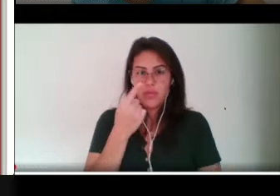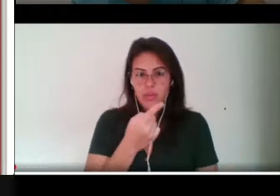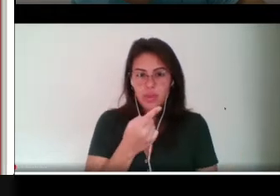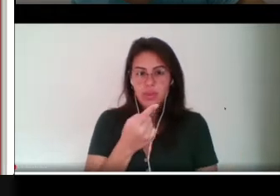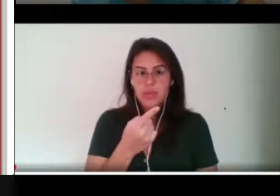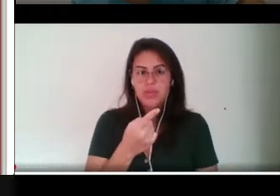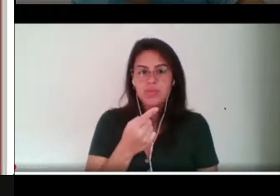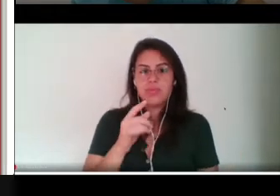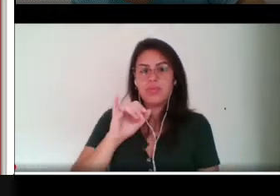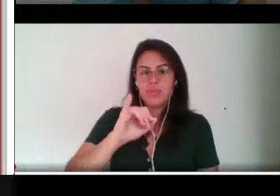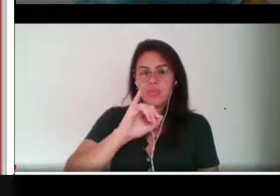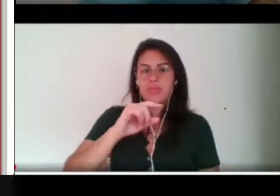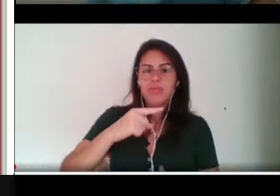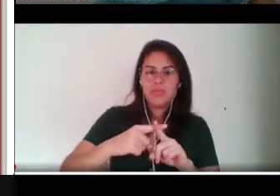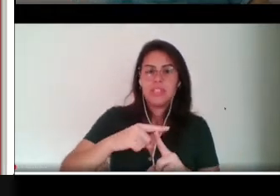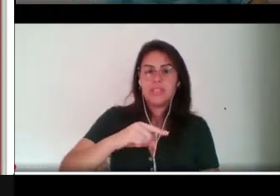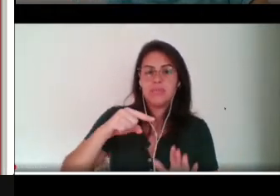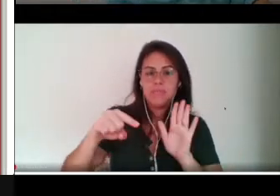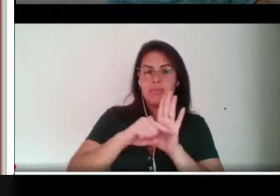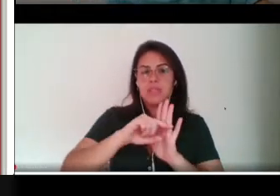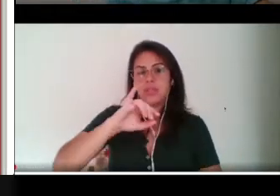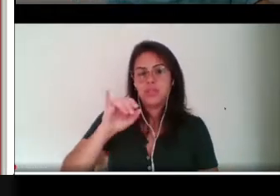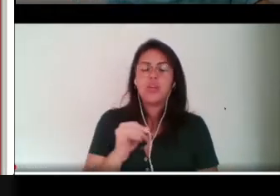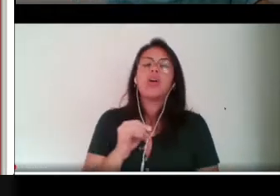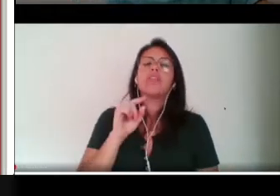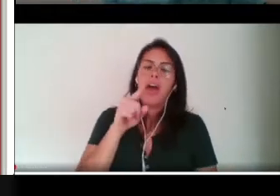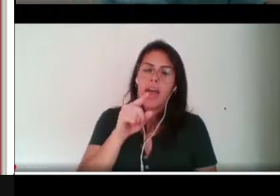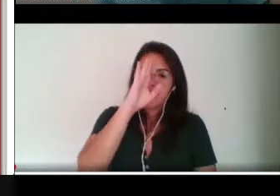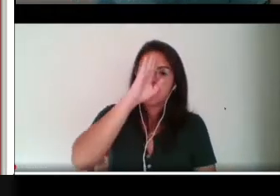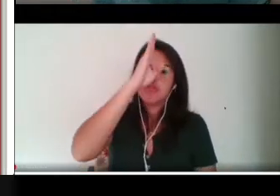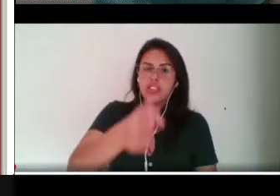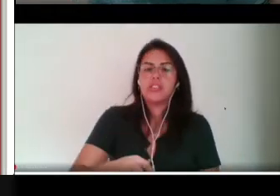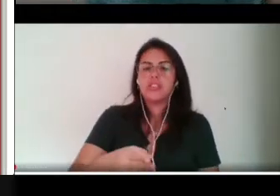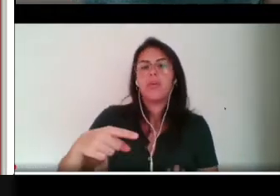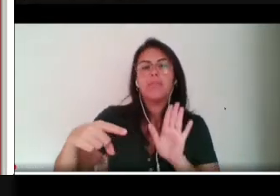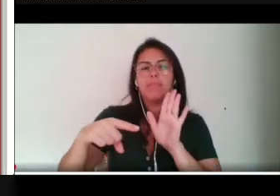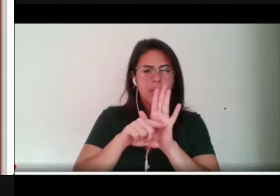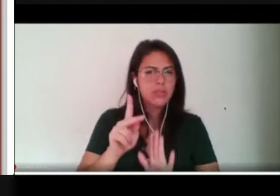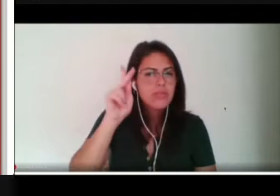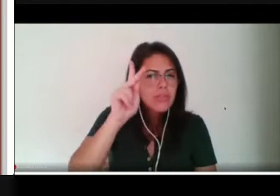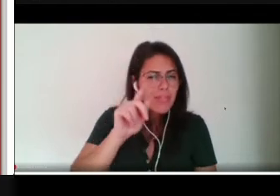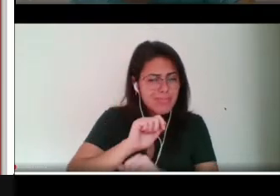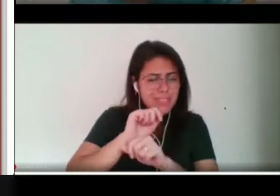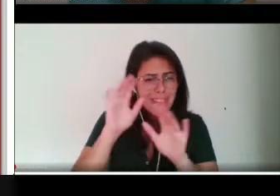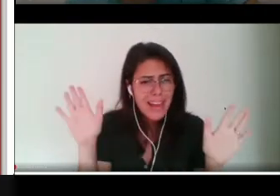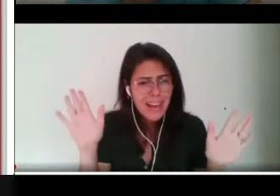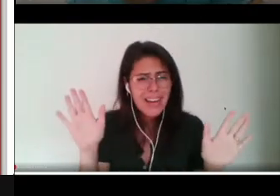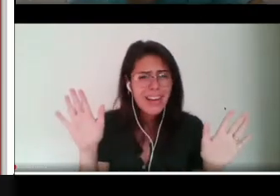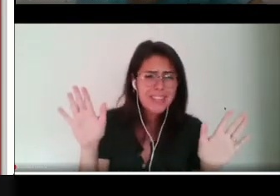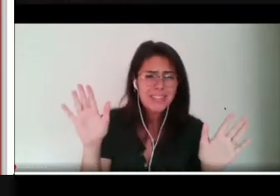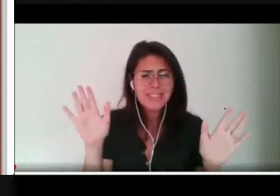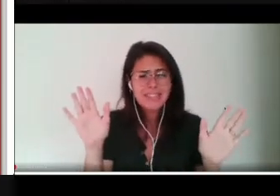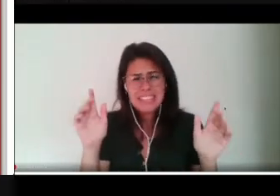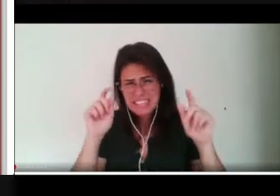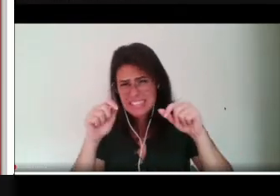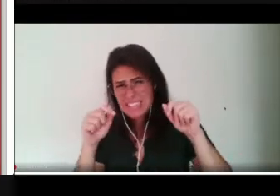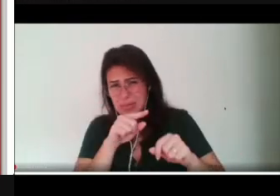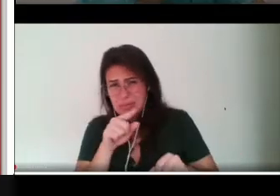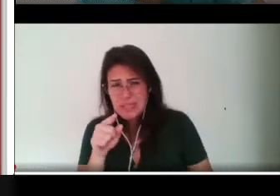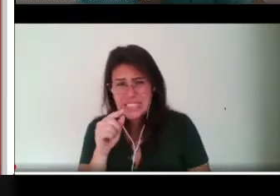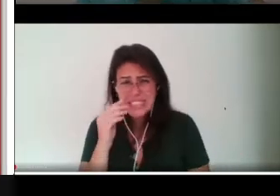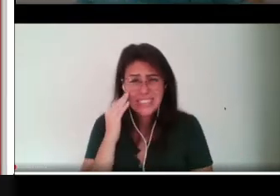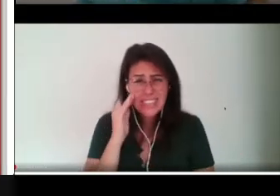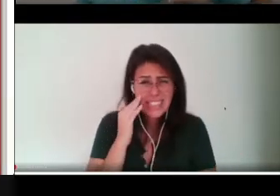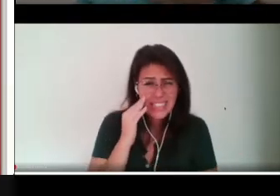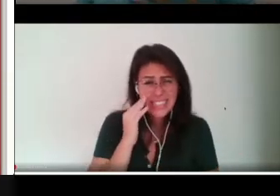estar na direção menos K. Tá claro? Fica ruim ao vivo? Entendi. A ideia é